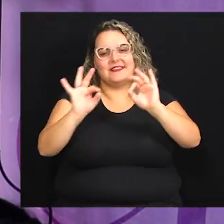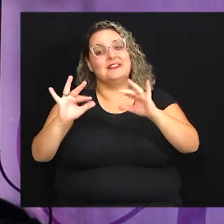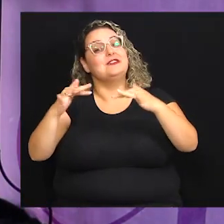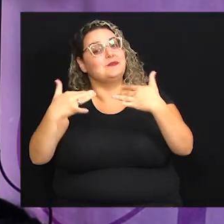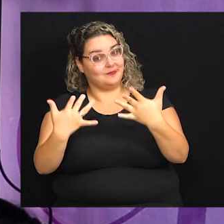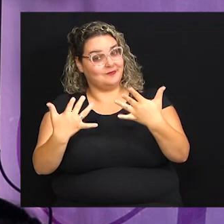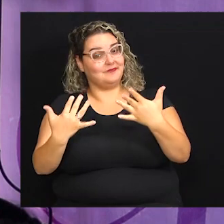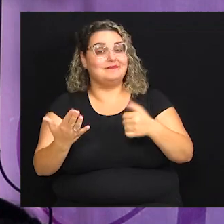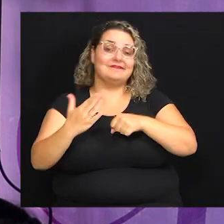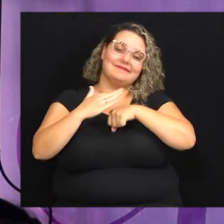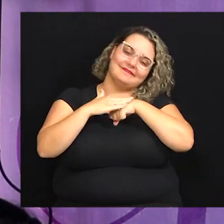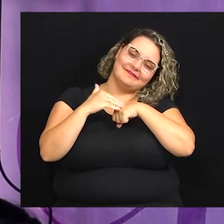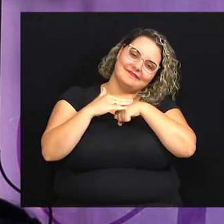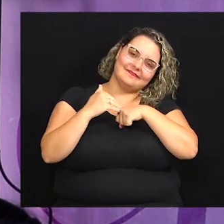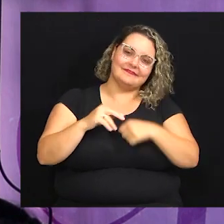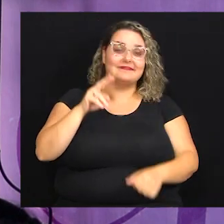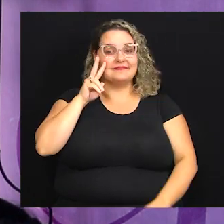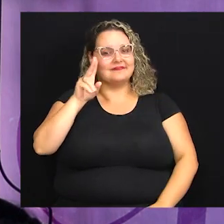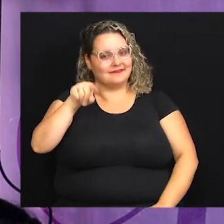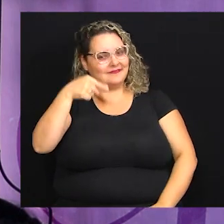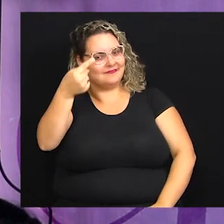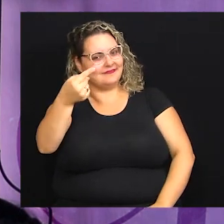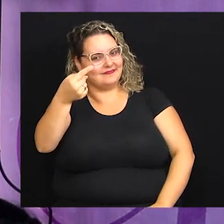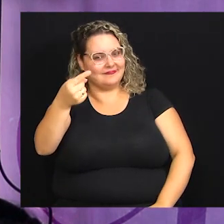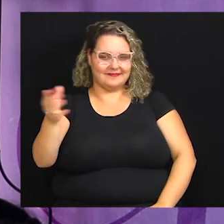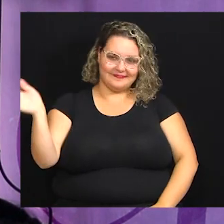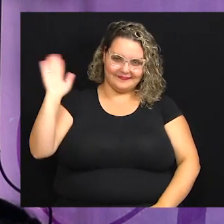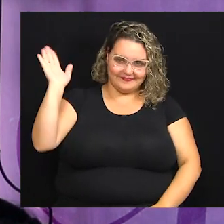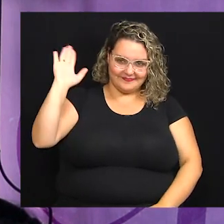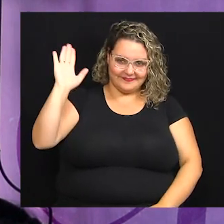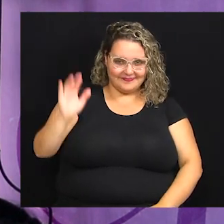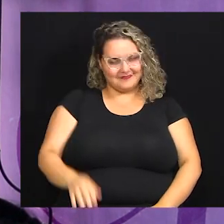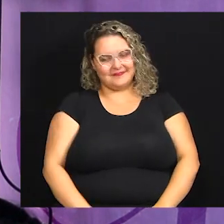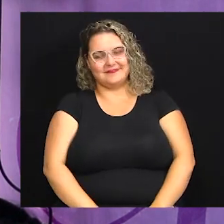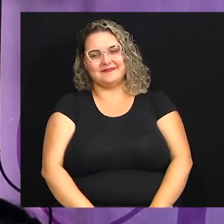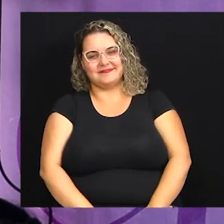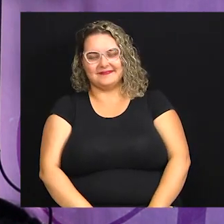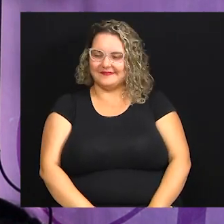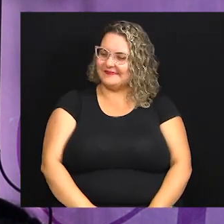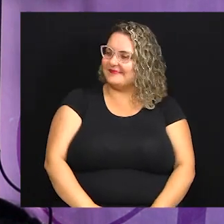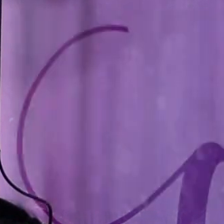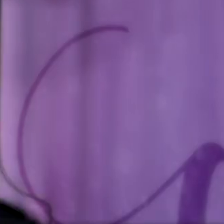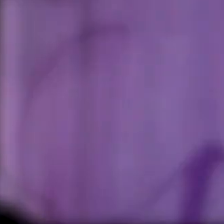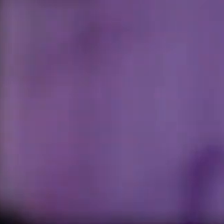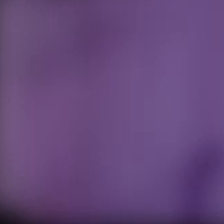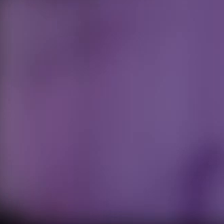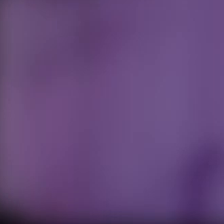companhia, pela sua audiência, pelo seu carinho. A gente se vê na próxima edição. Até mais. Tchau.